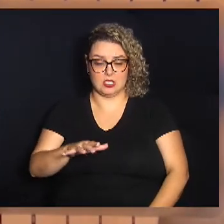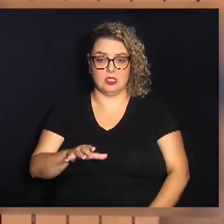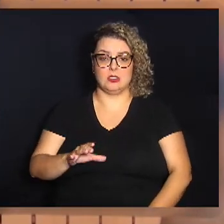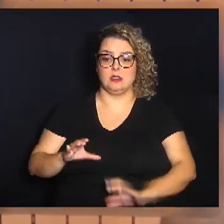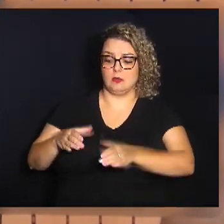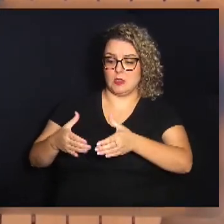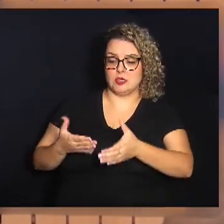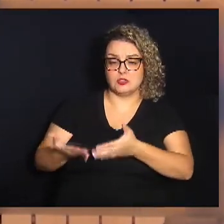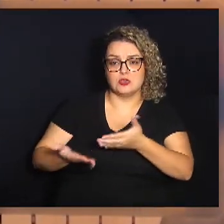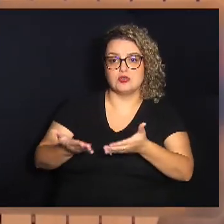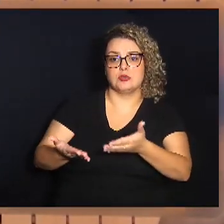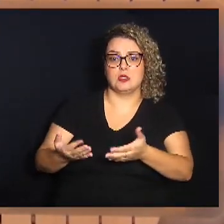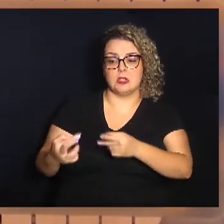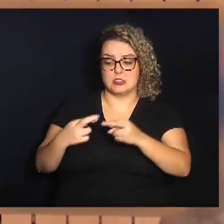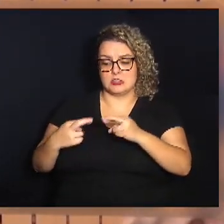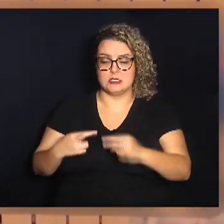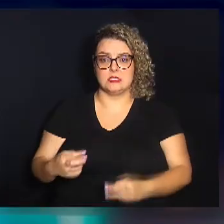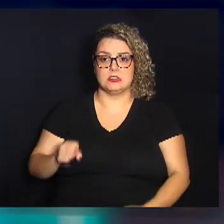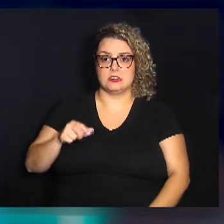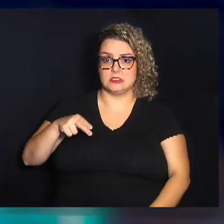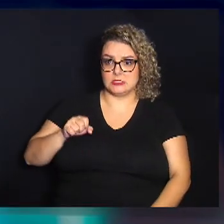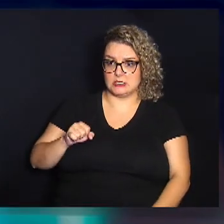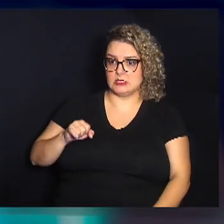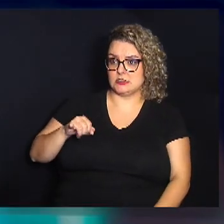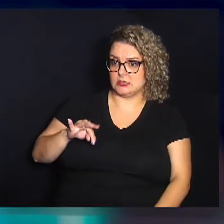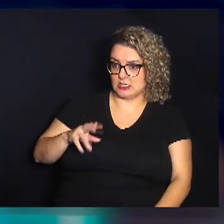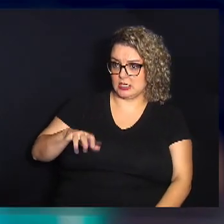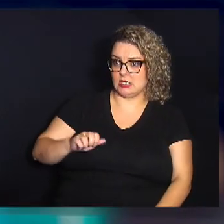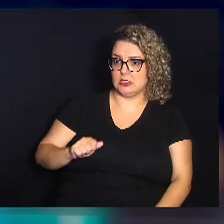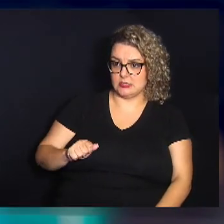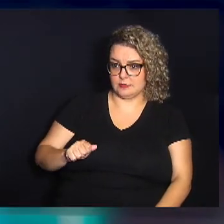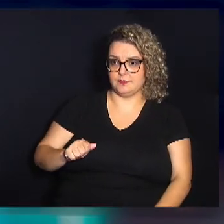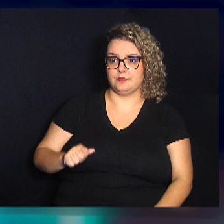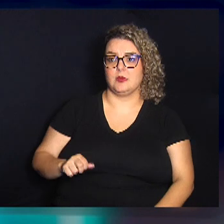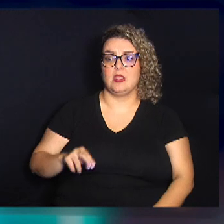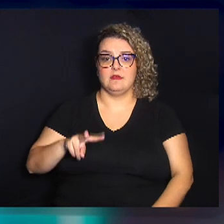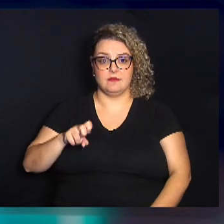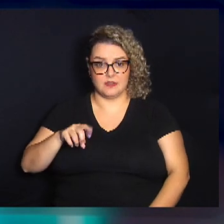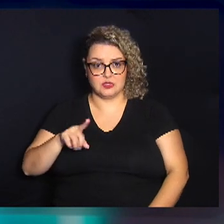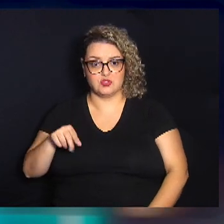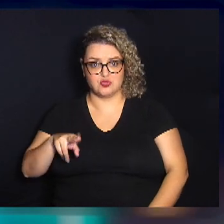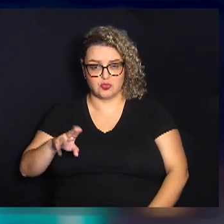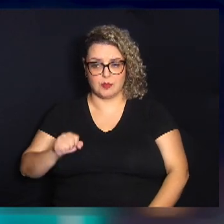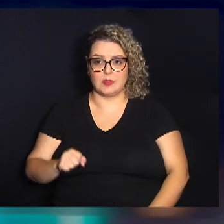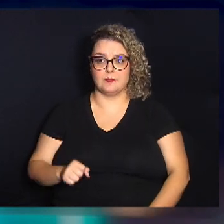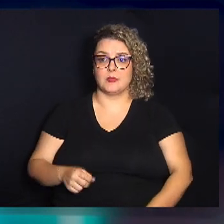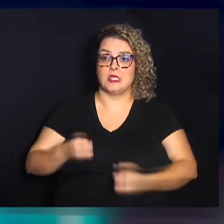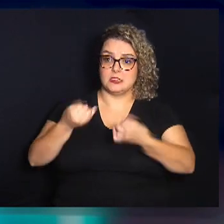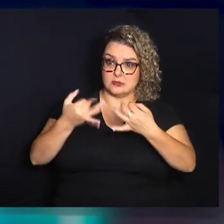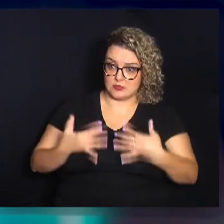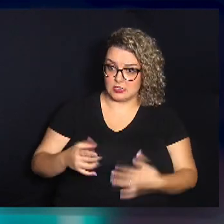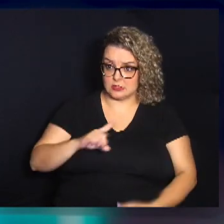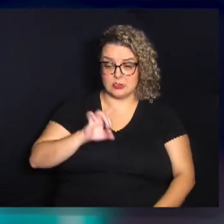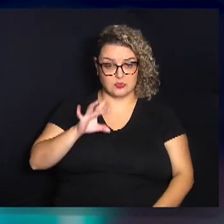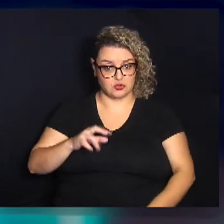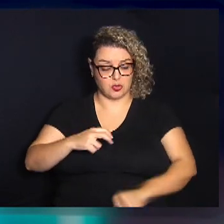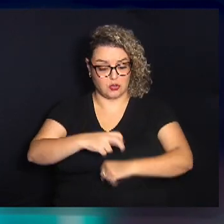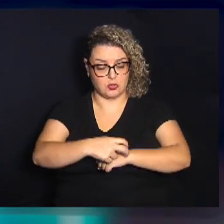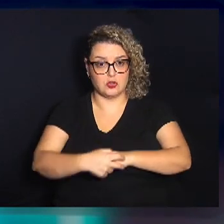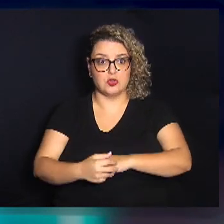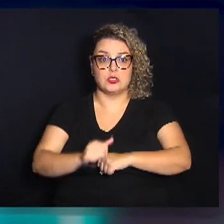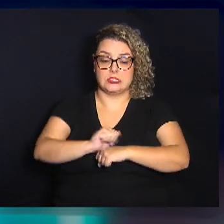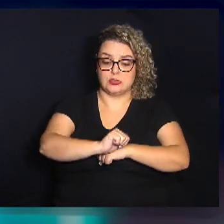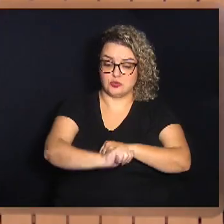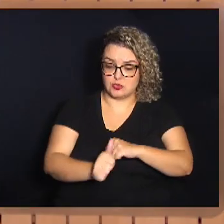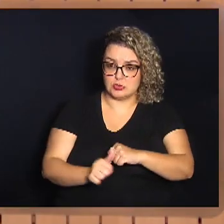Municipal, Andréa Paula Bruno von Zuben, que explicou sobre a doença, transmissora não apenas da dengue, mas também do Zika vírus